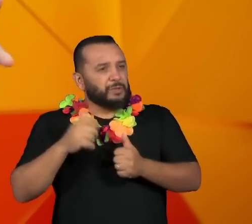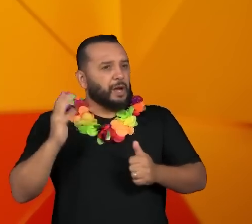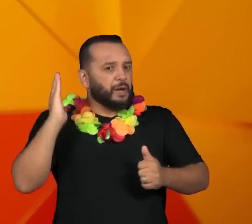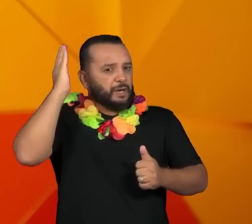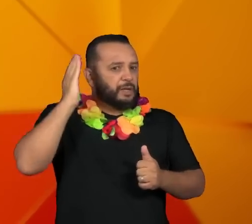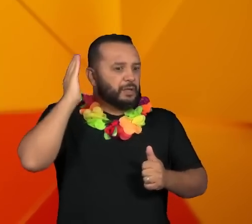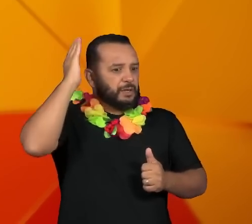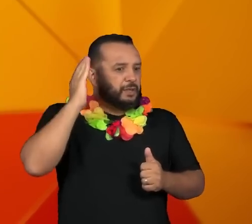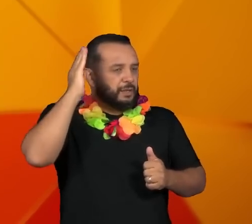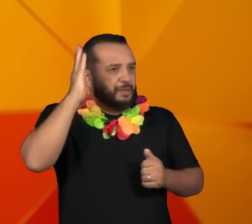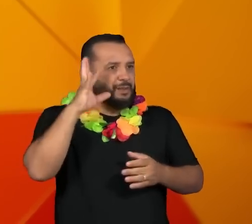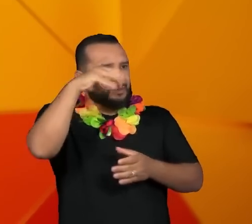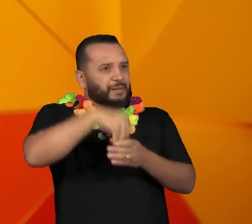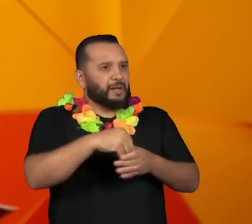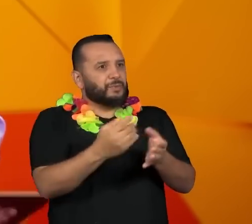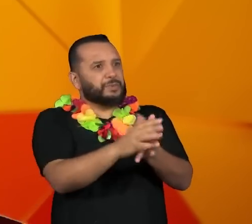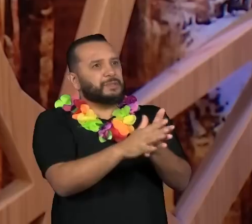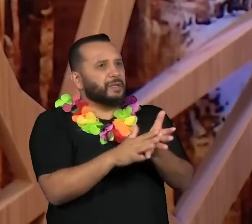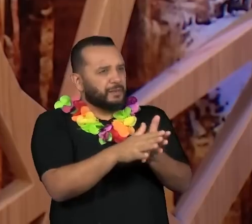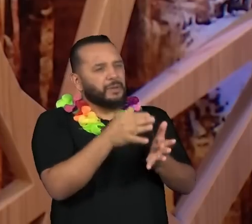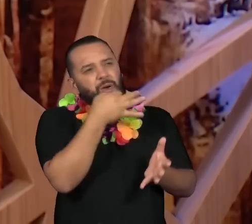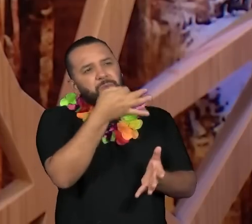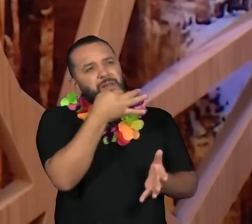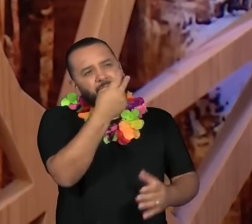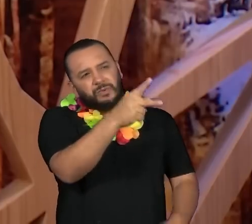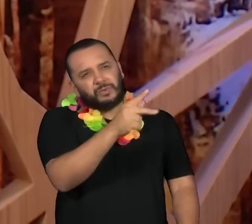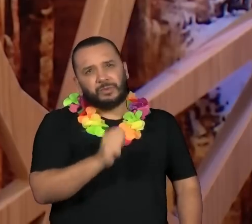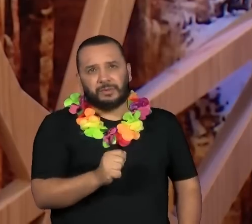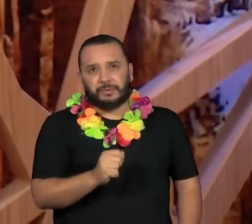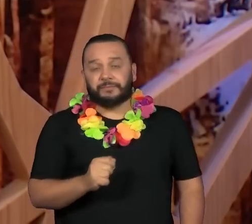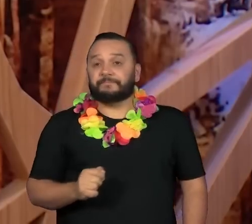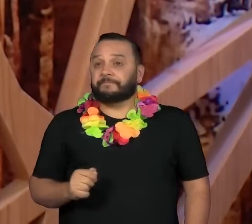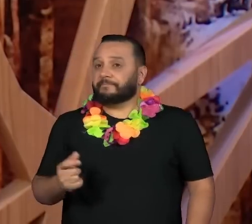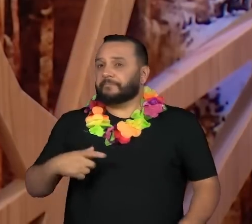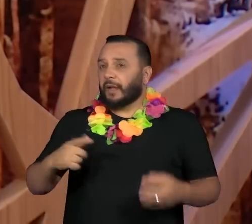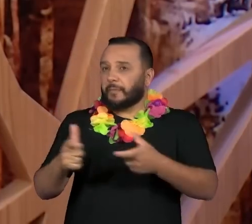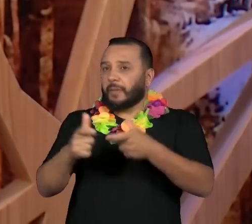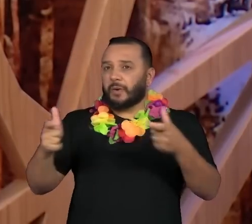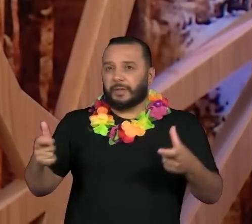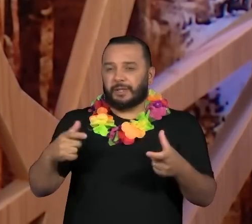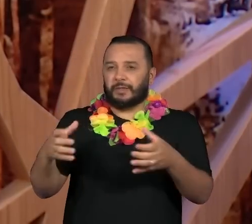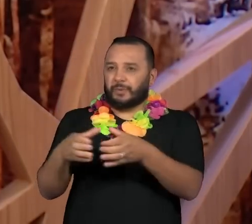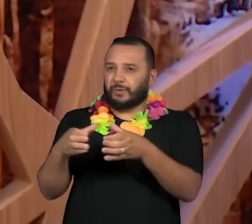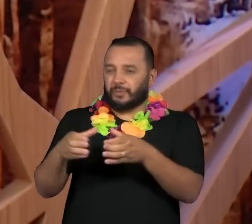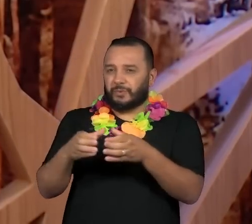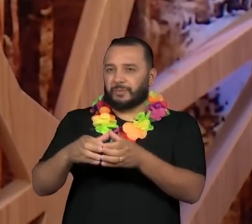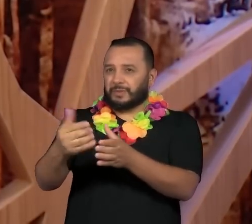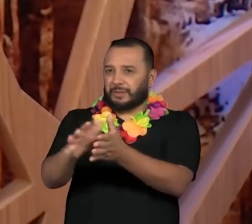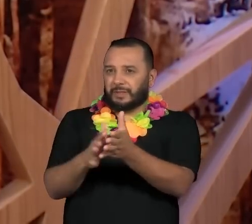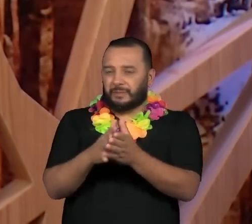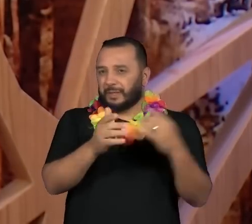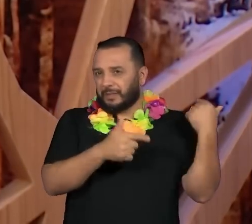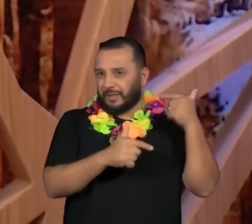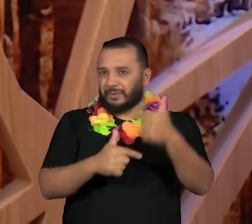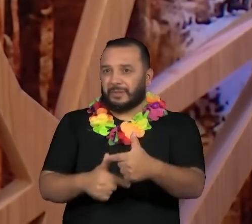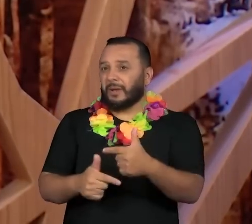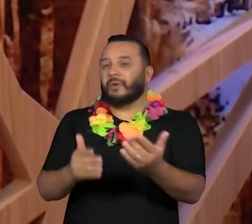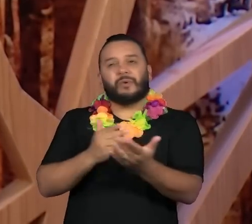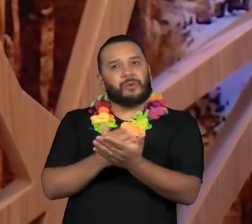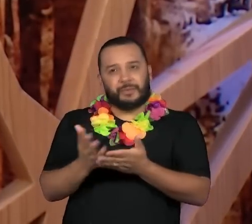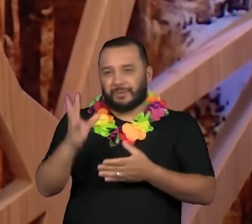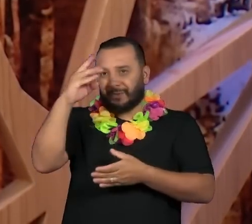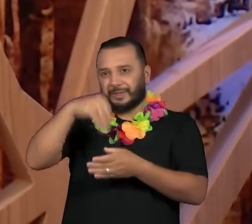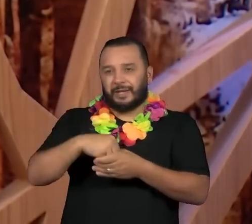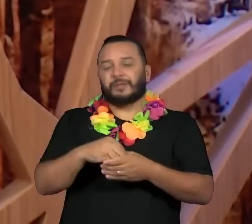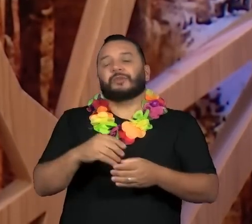futebol, torcida e samba? Pois é, a maioria das escolas de sambas mais tradicionais nasceram na beira de um campo, de uma